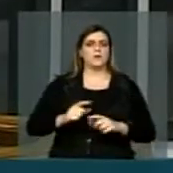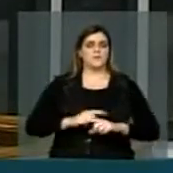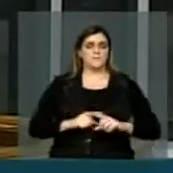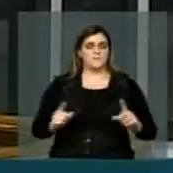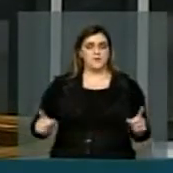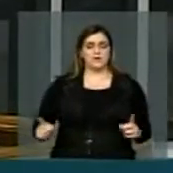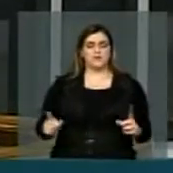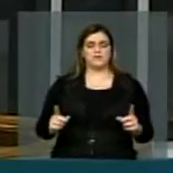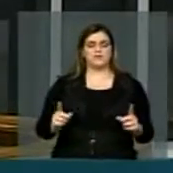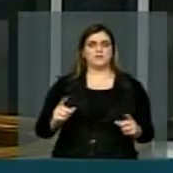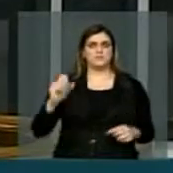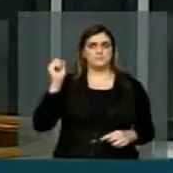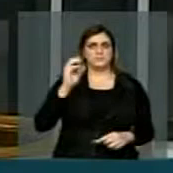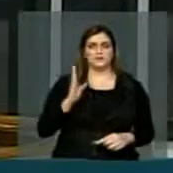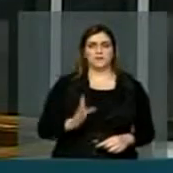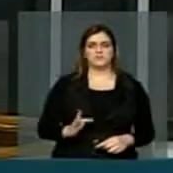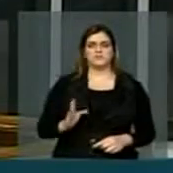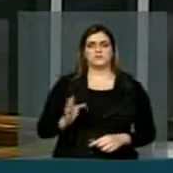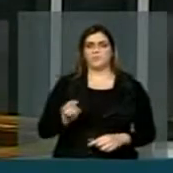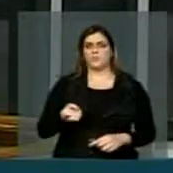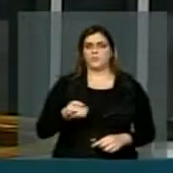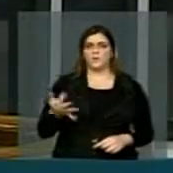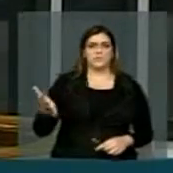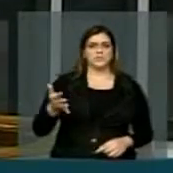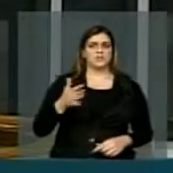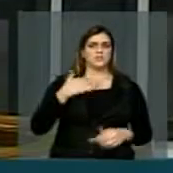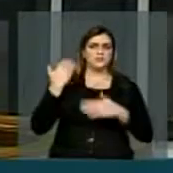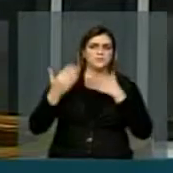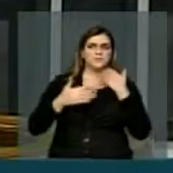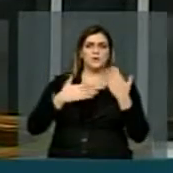tem a taxa de mortalidade